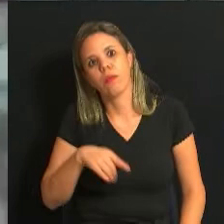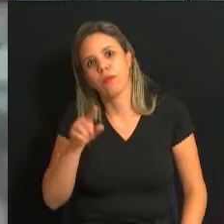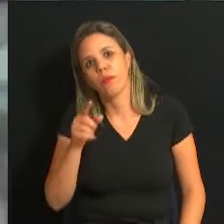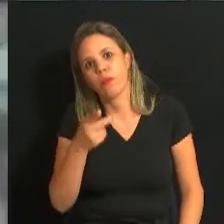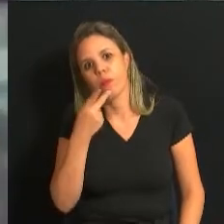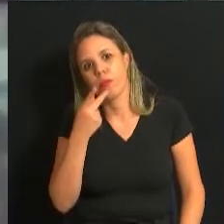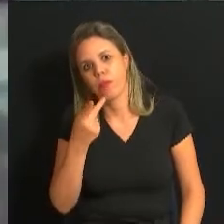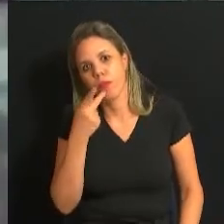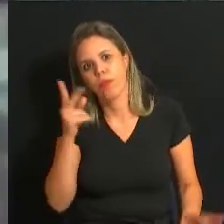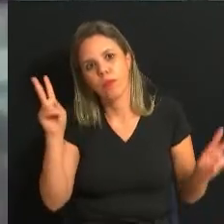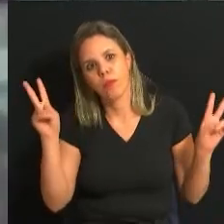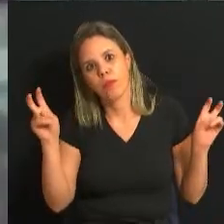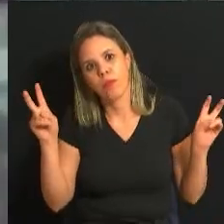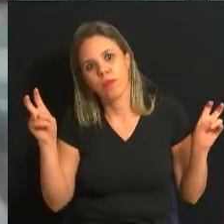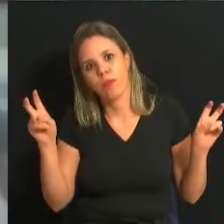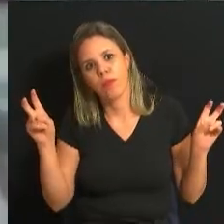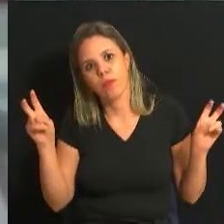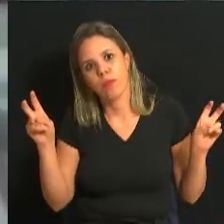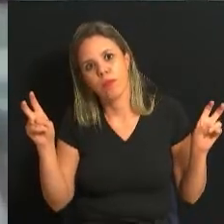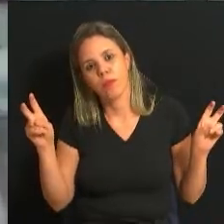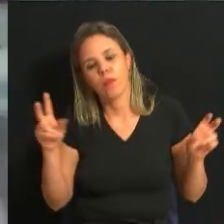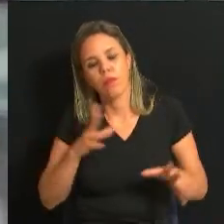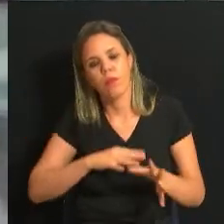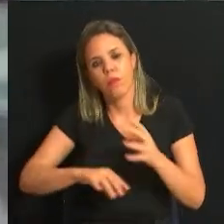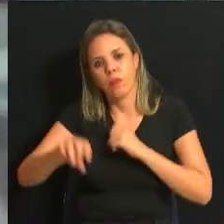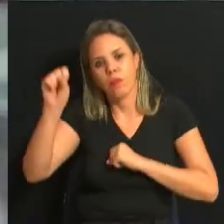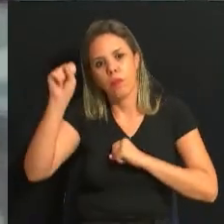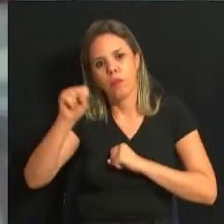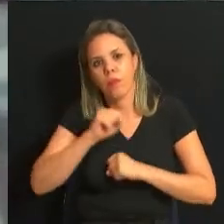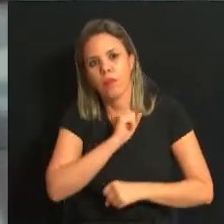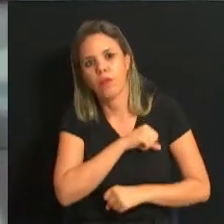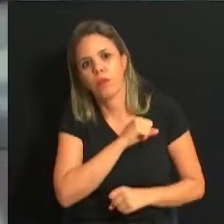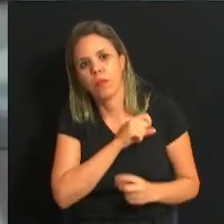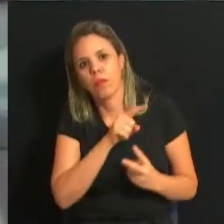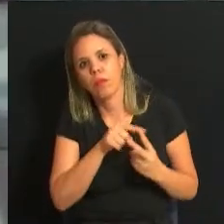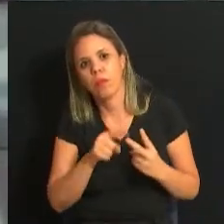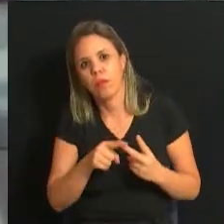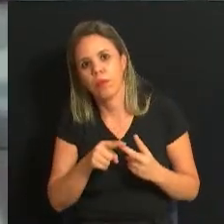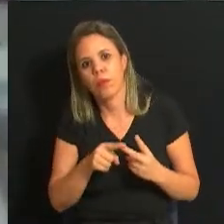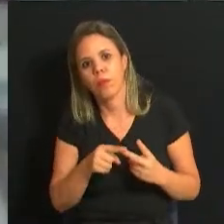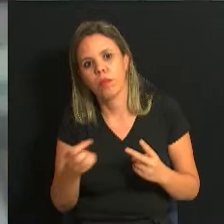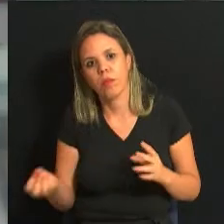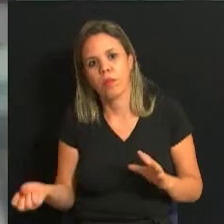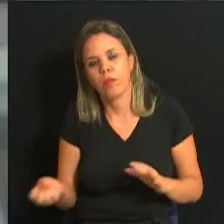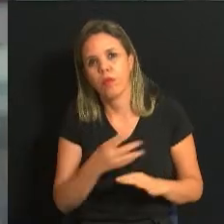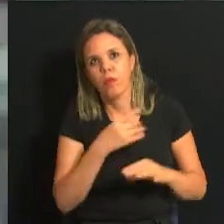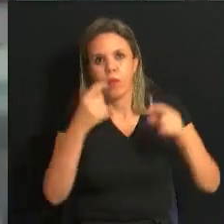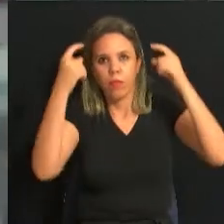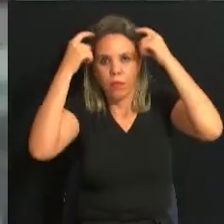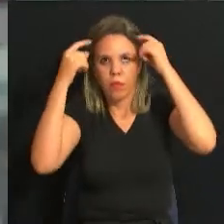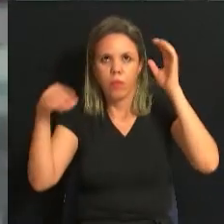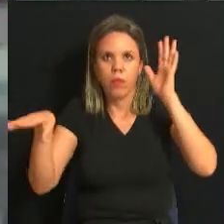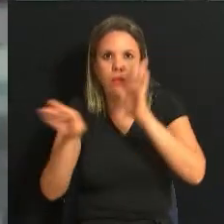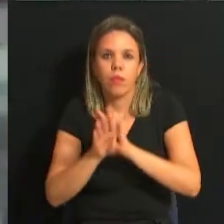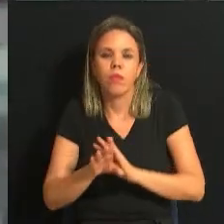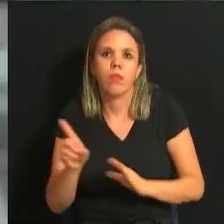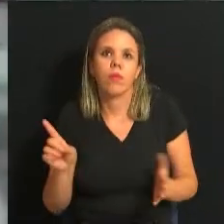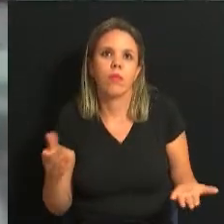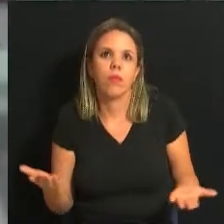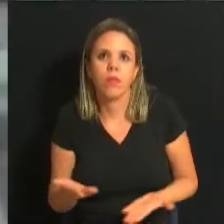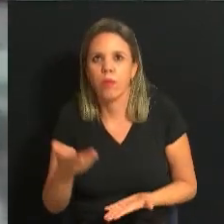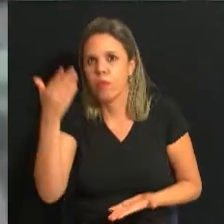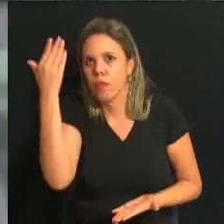essa questão do herói e do vilão. Eu vejo, por exemplo, as novas animações da Disney que estão chegando aí. Se você não assistiu,